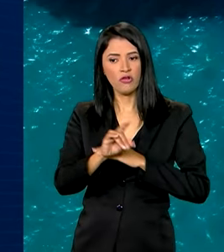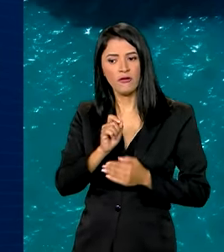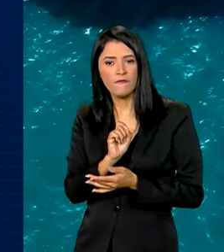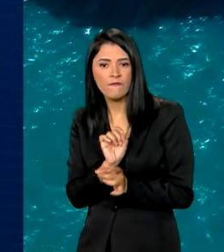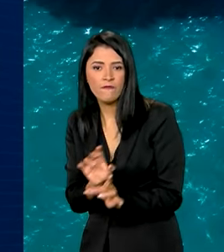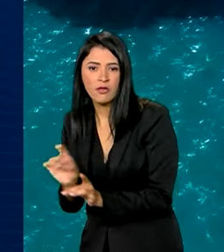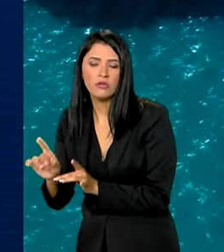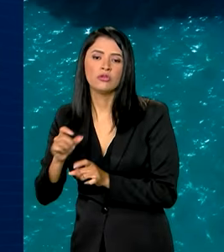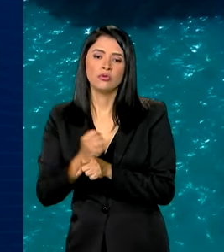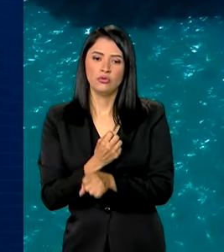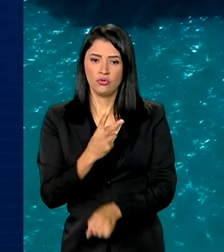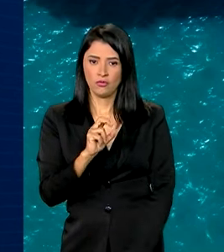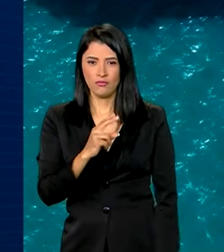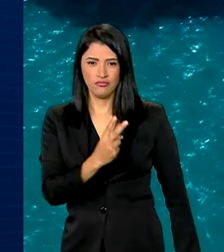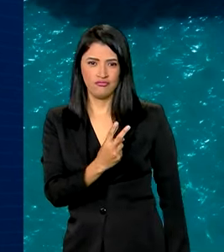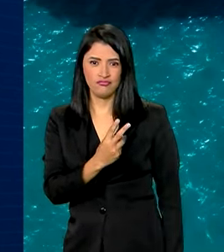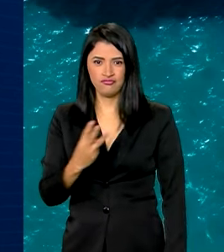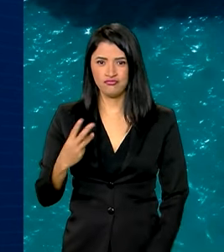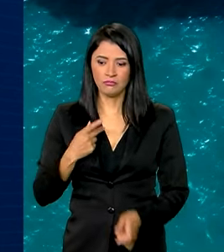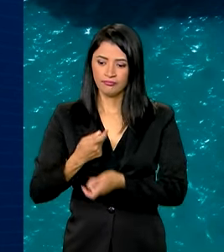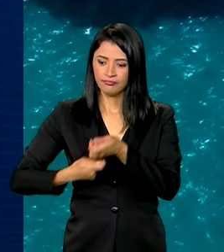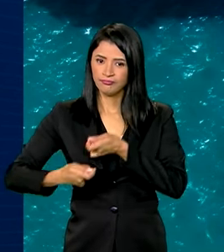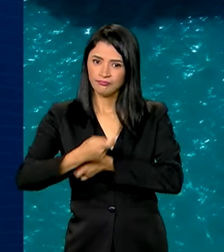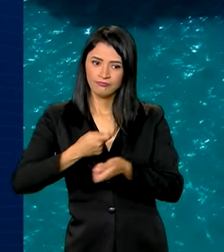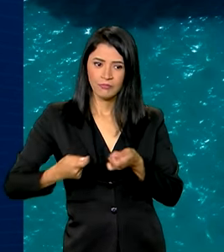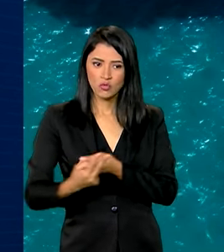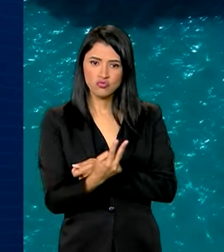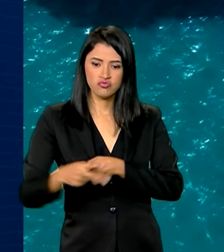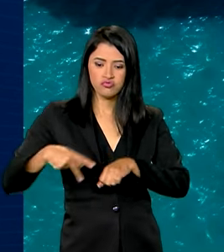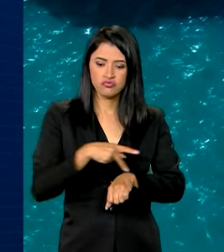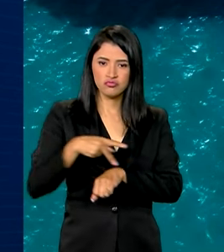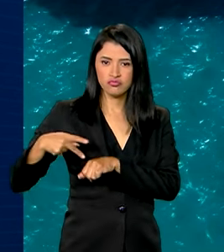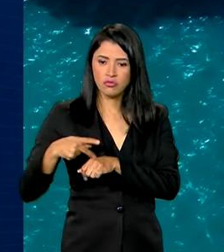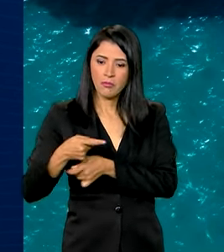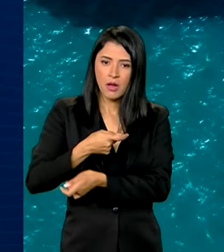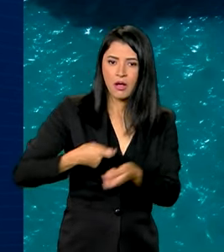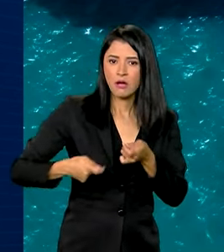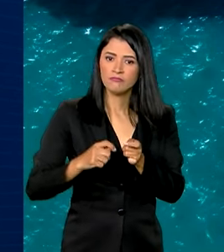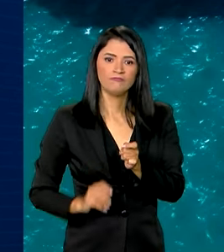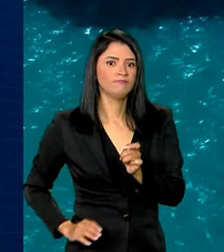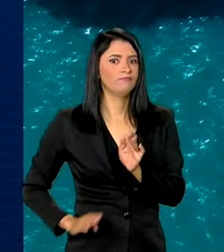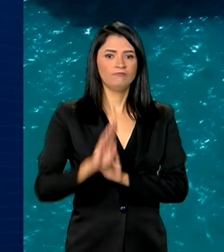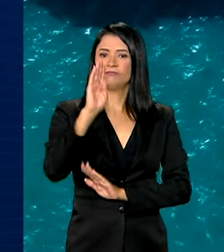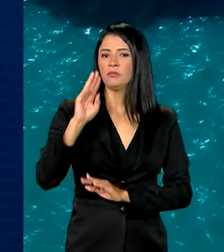Em 2023, o fluxo comercial entre os dois países superou